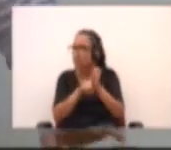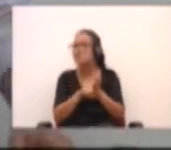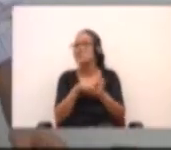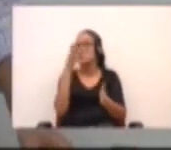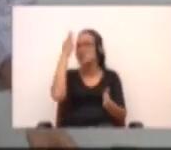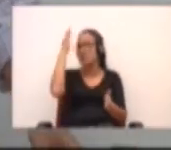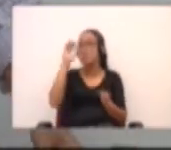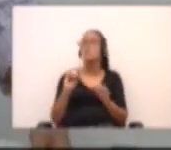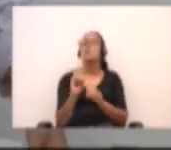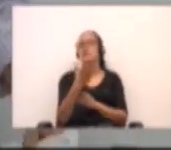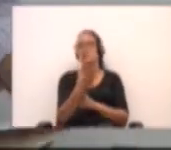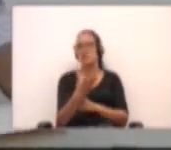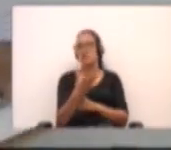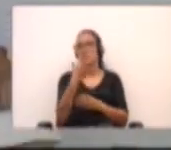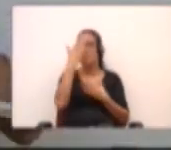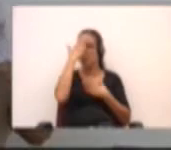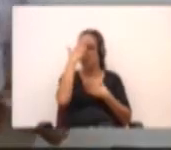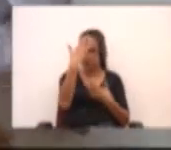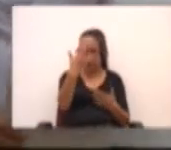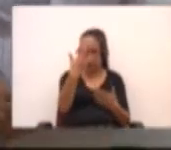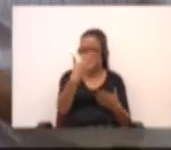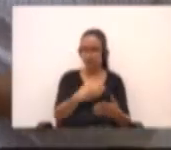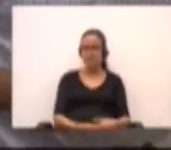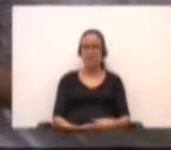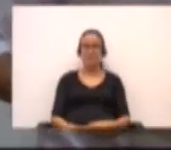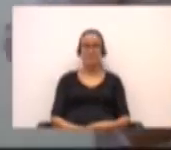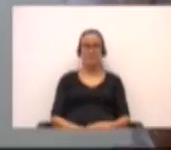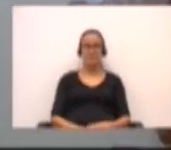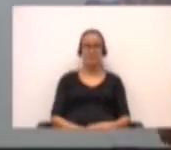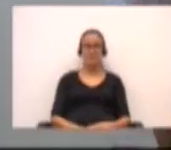o espaço. Tá? Muito obrigado, vereadores.